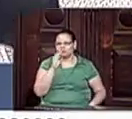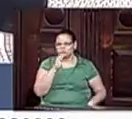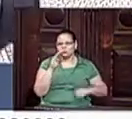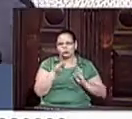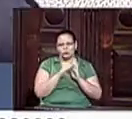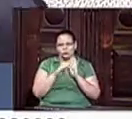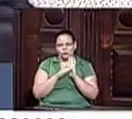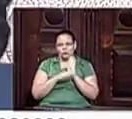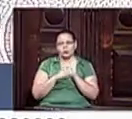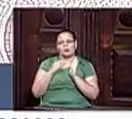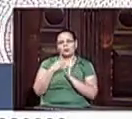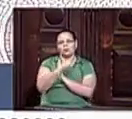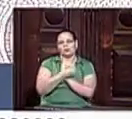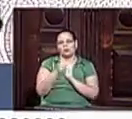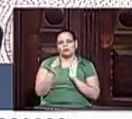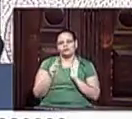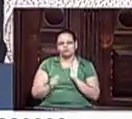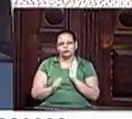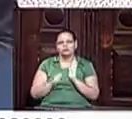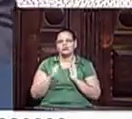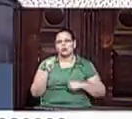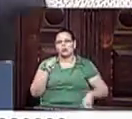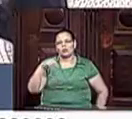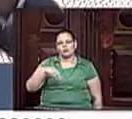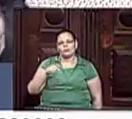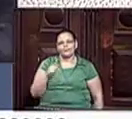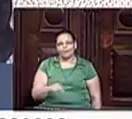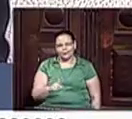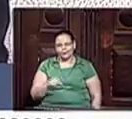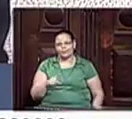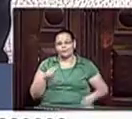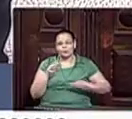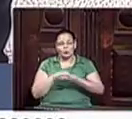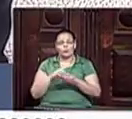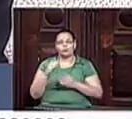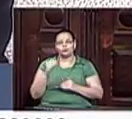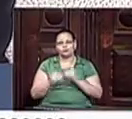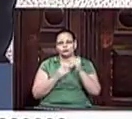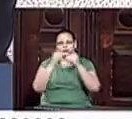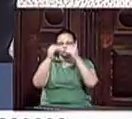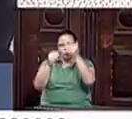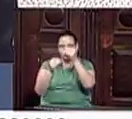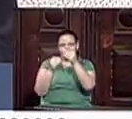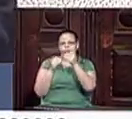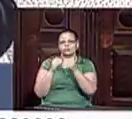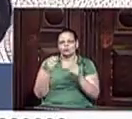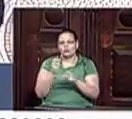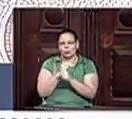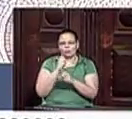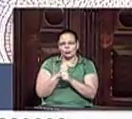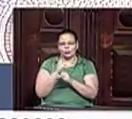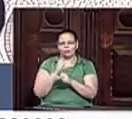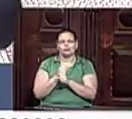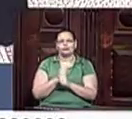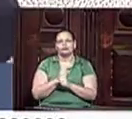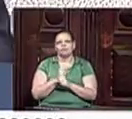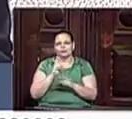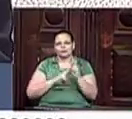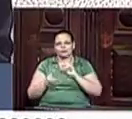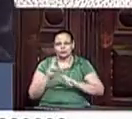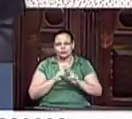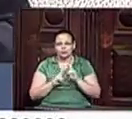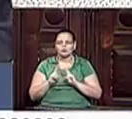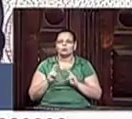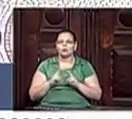da agenda regulatória da ANP, para que antecipasse o processo de revisão dos cálculos dos royalties de participações especiais em torno do